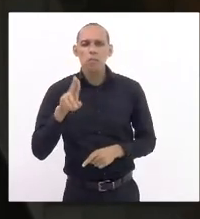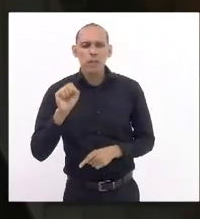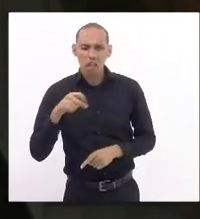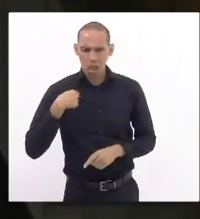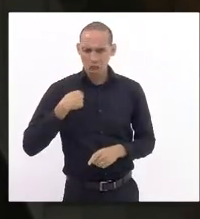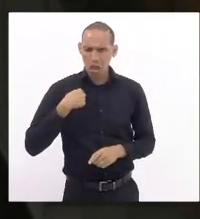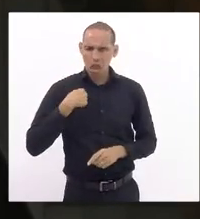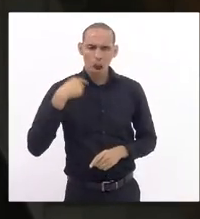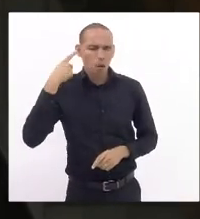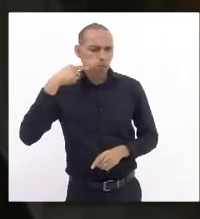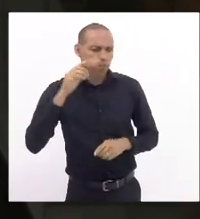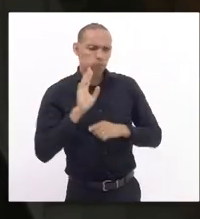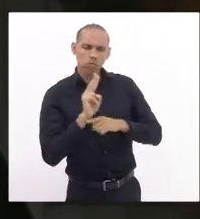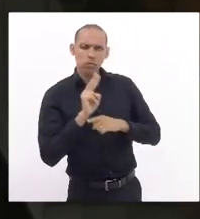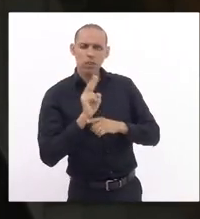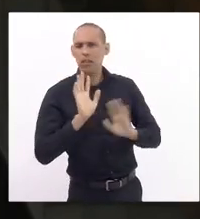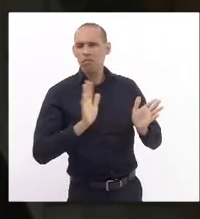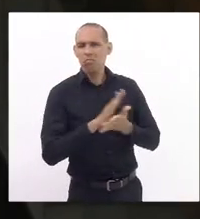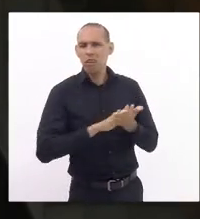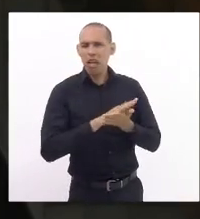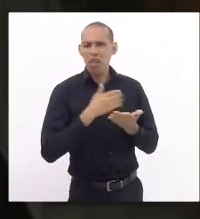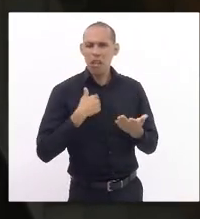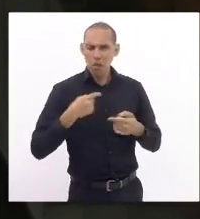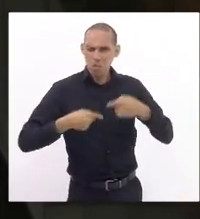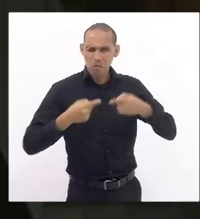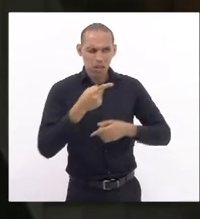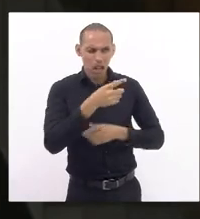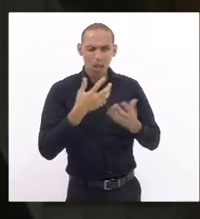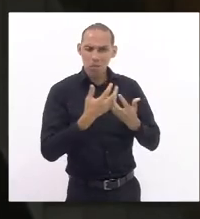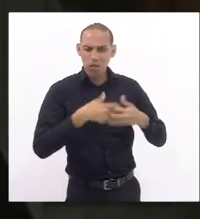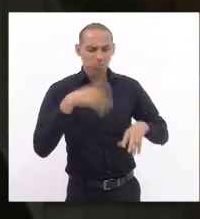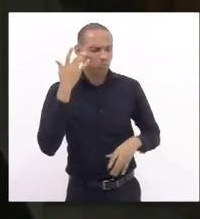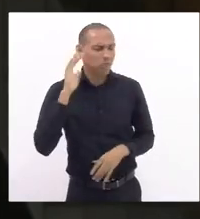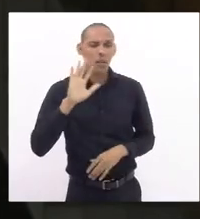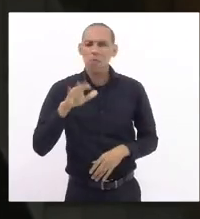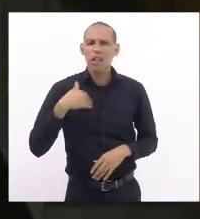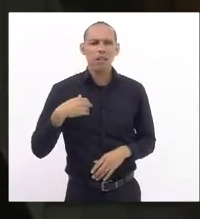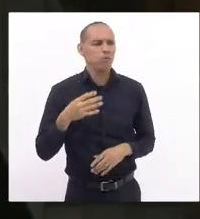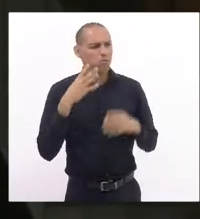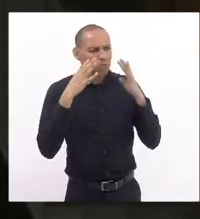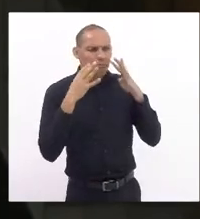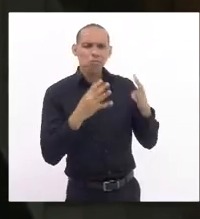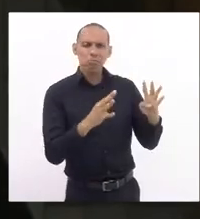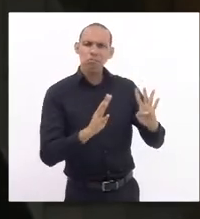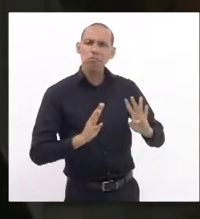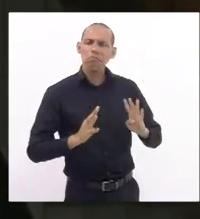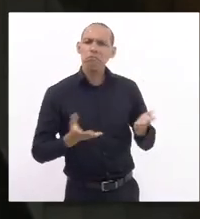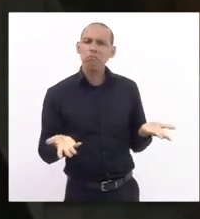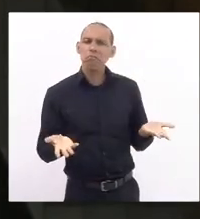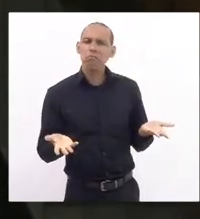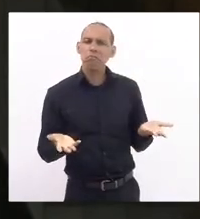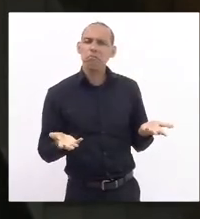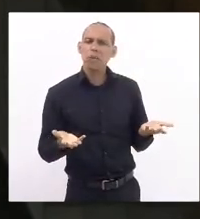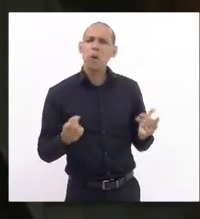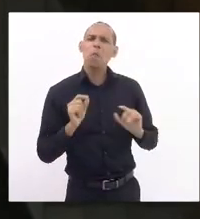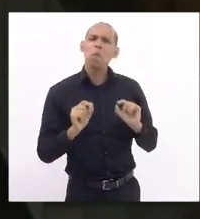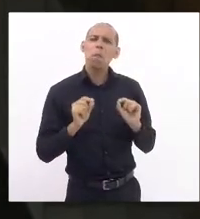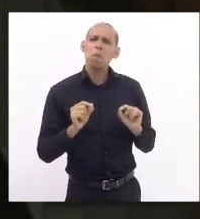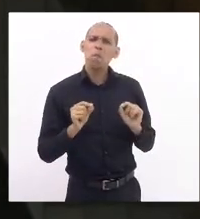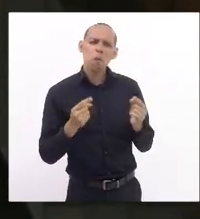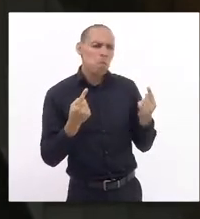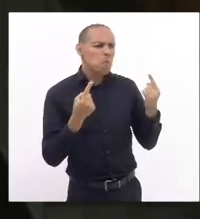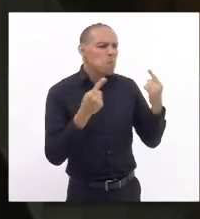não, nem vivo o dia a dia da política em Petrópolis, não se trata disso, mas chama a atenção. Chama muita atenção esse cerco,